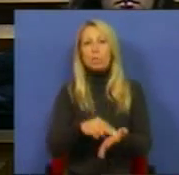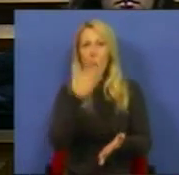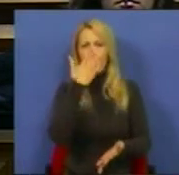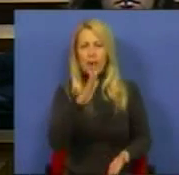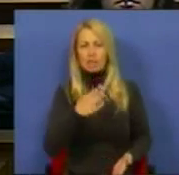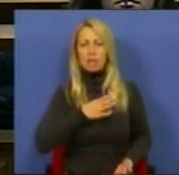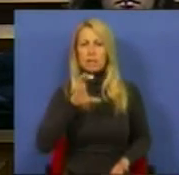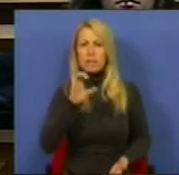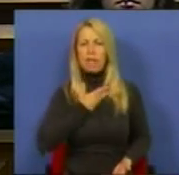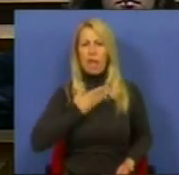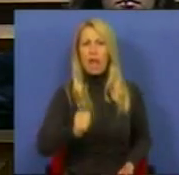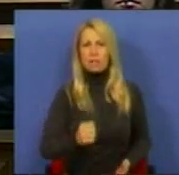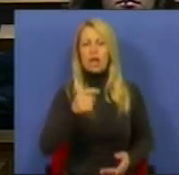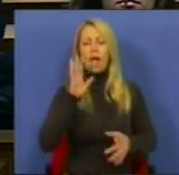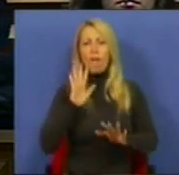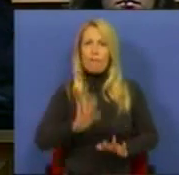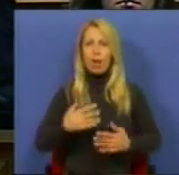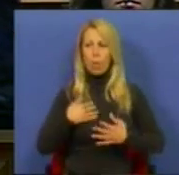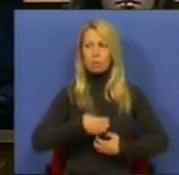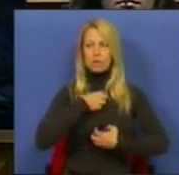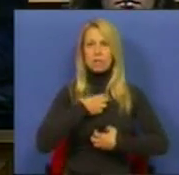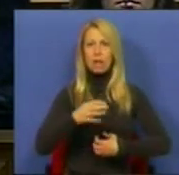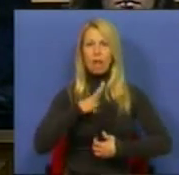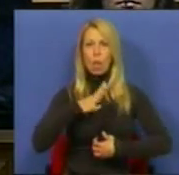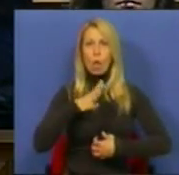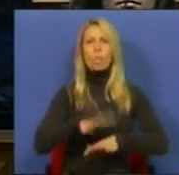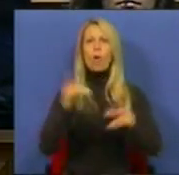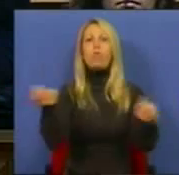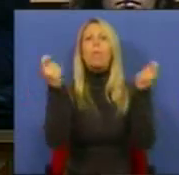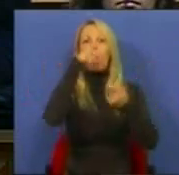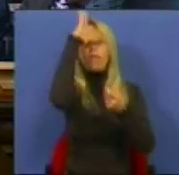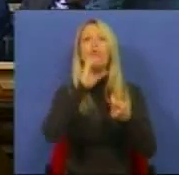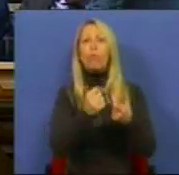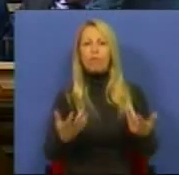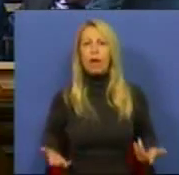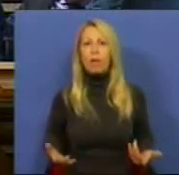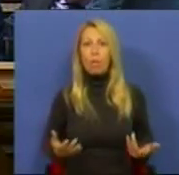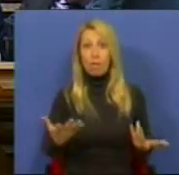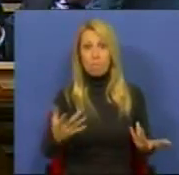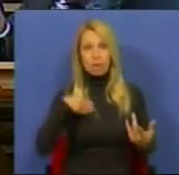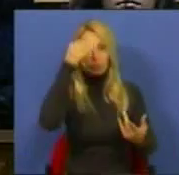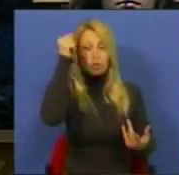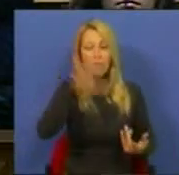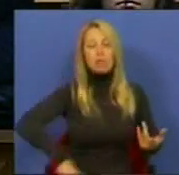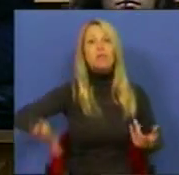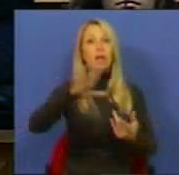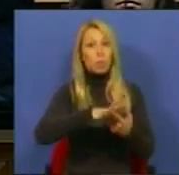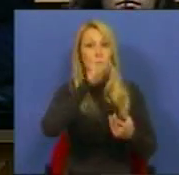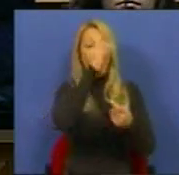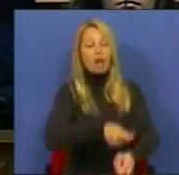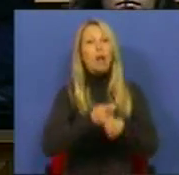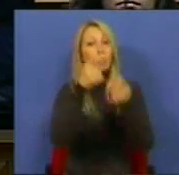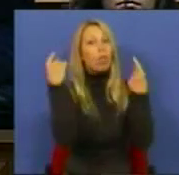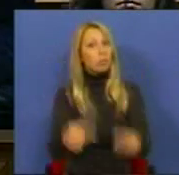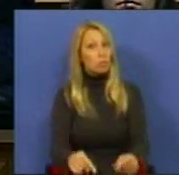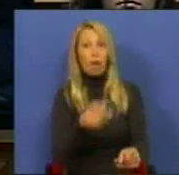propaganda do Governo contra este Parlamento. Porém, a situação dramática que os agricultores vivem não se compadece com